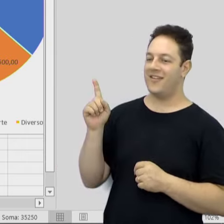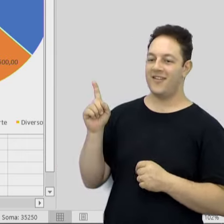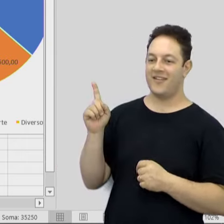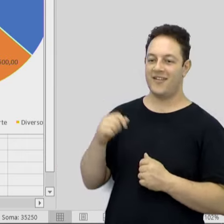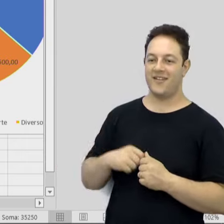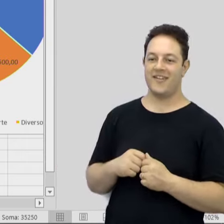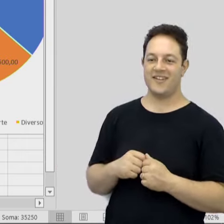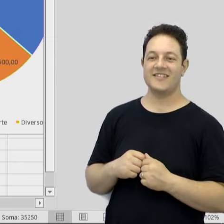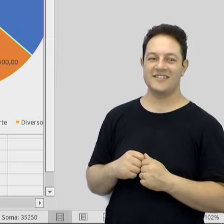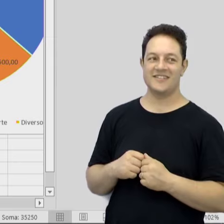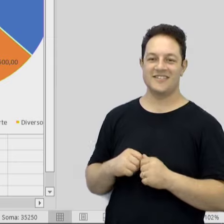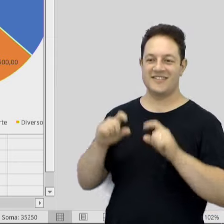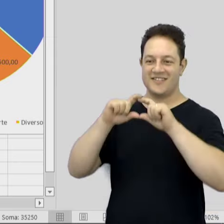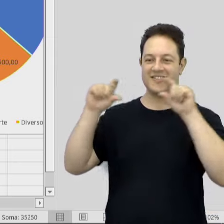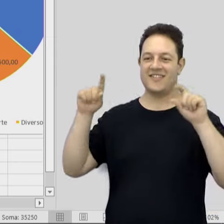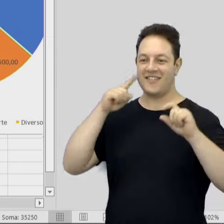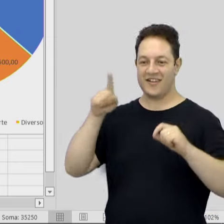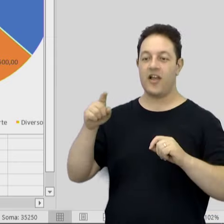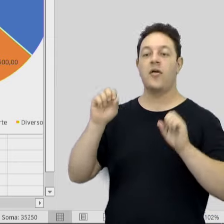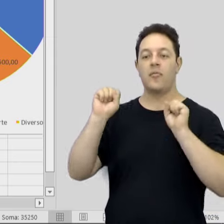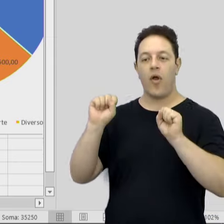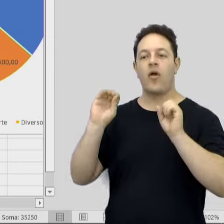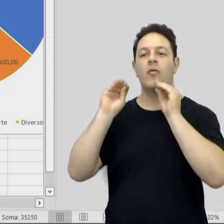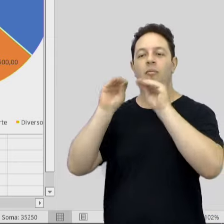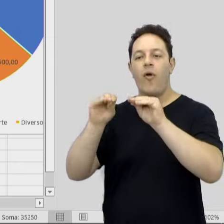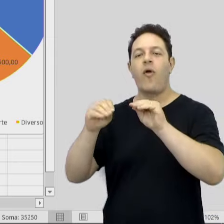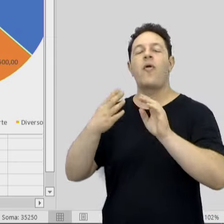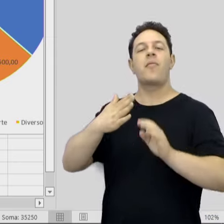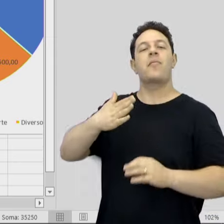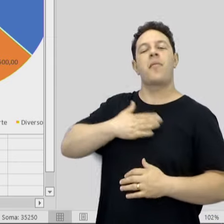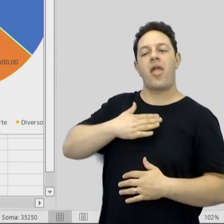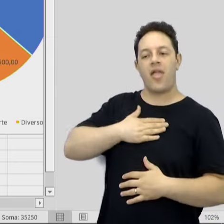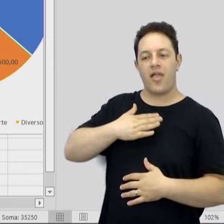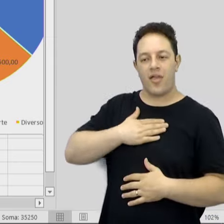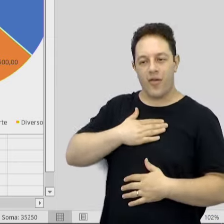Do. Orçamento. Podemos colocar até do nosso, né? Do meu